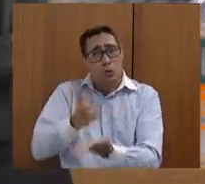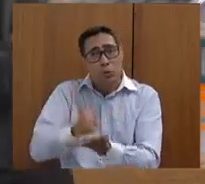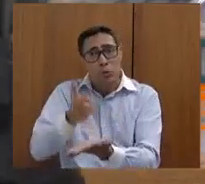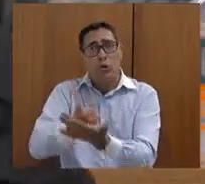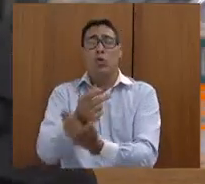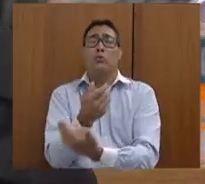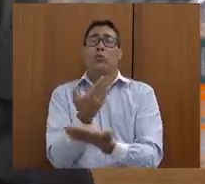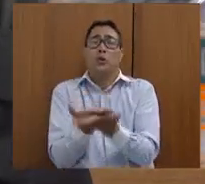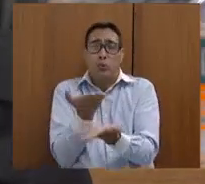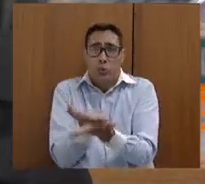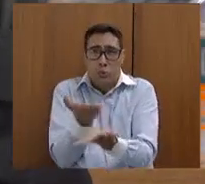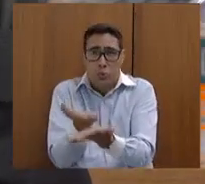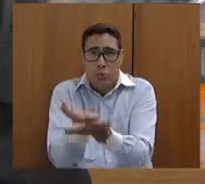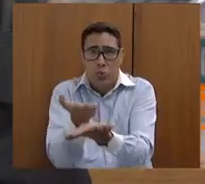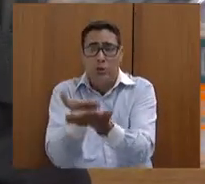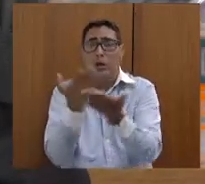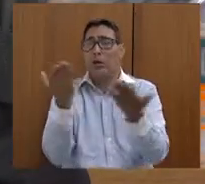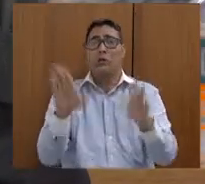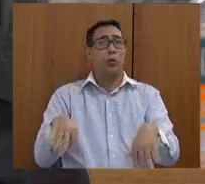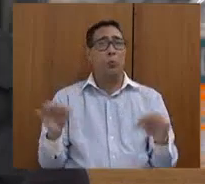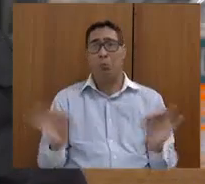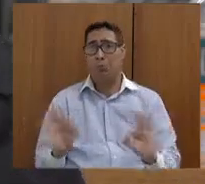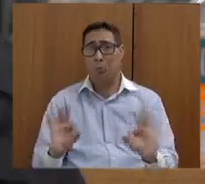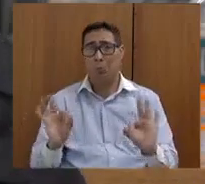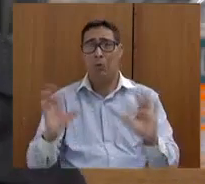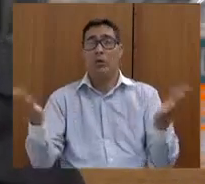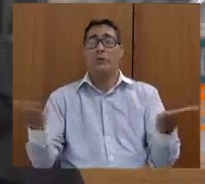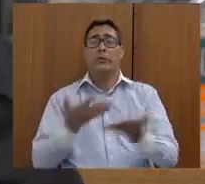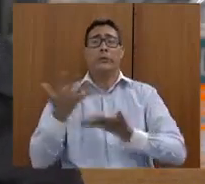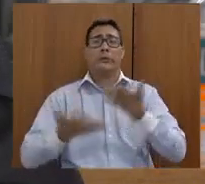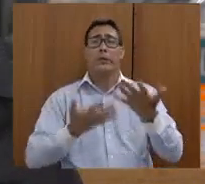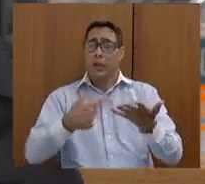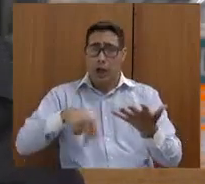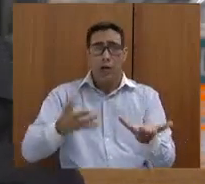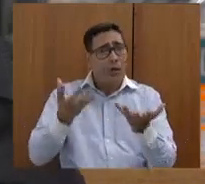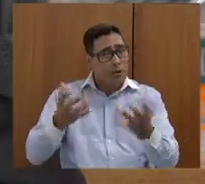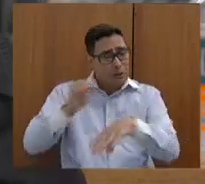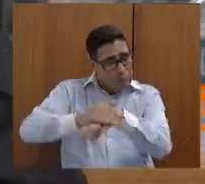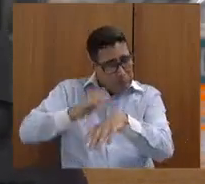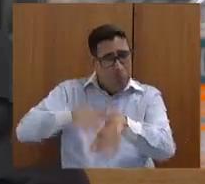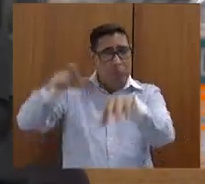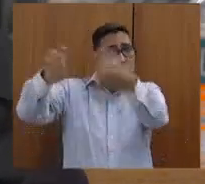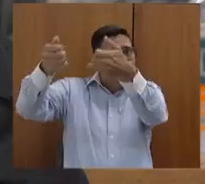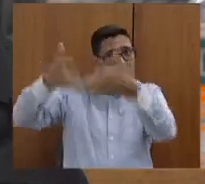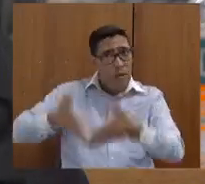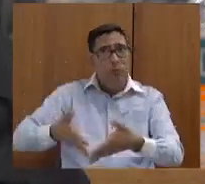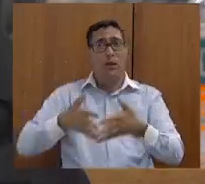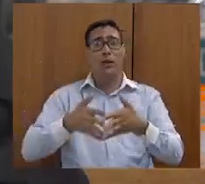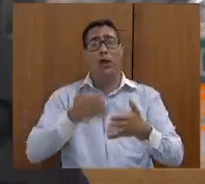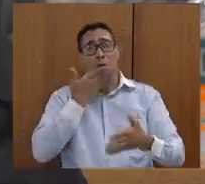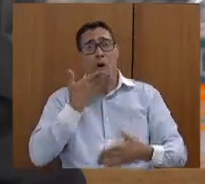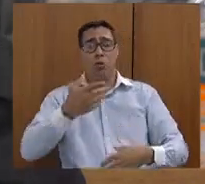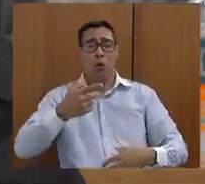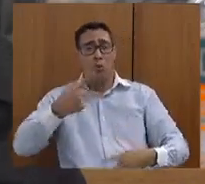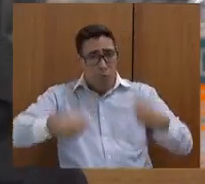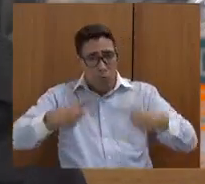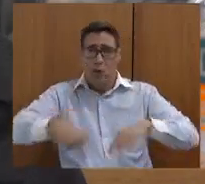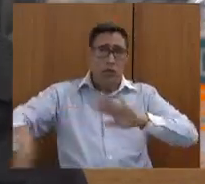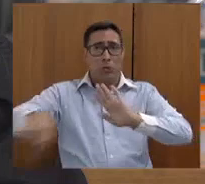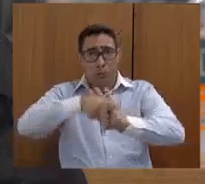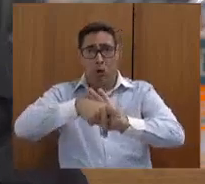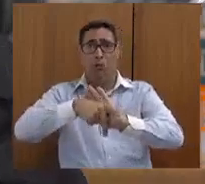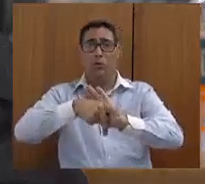garantir a sua efetividade nas escolas Então eu acho que era eu queria ouvir isso Qual é a política para assistência